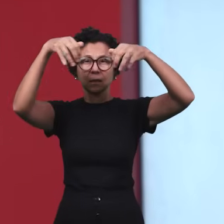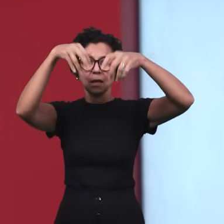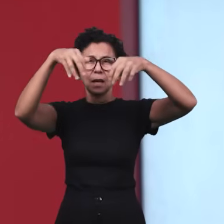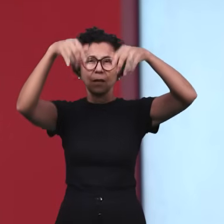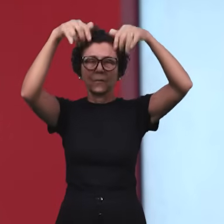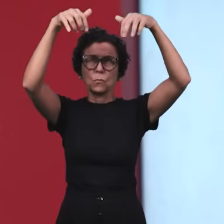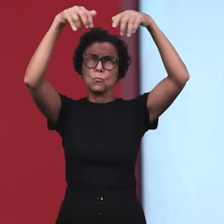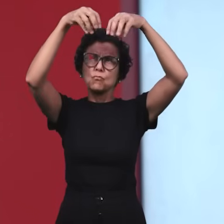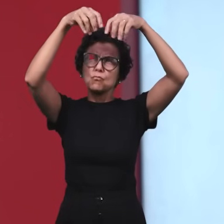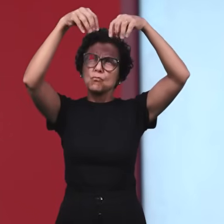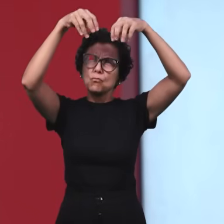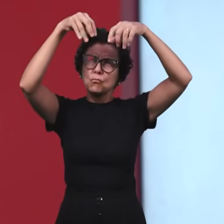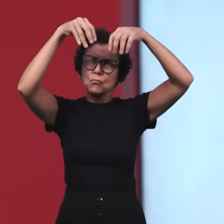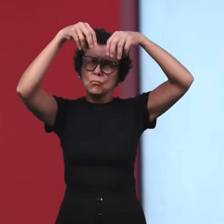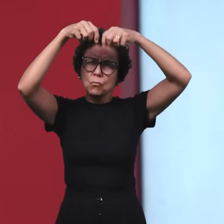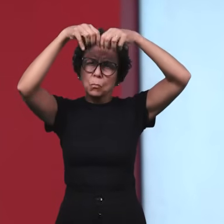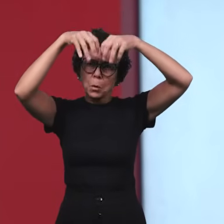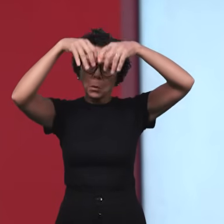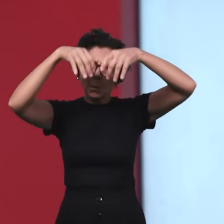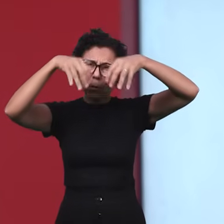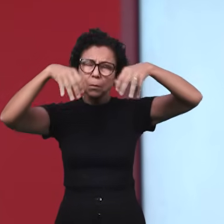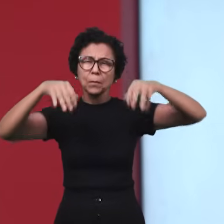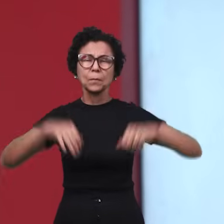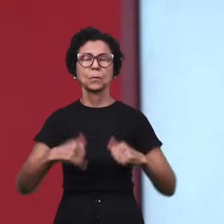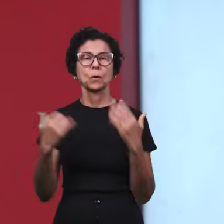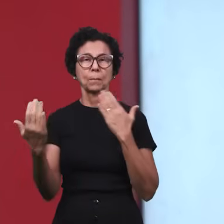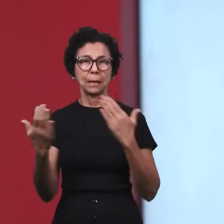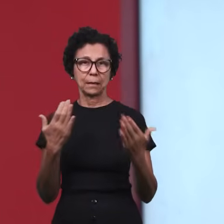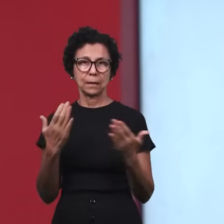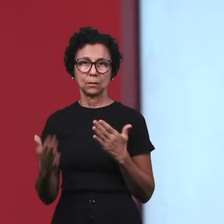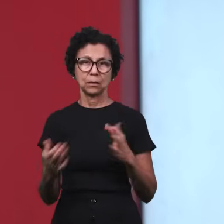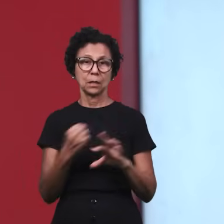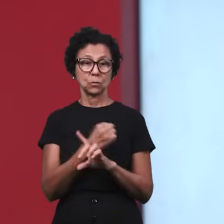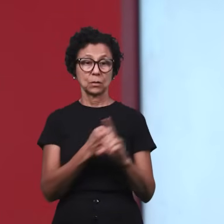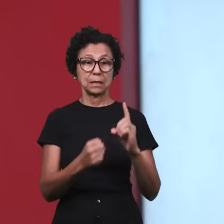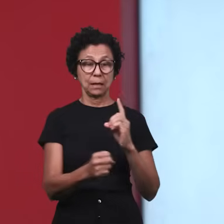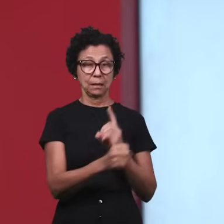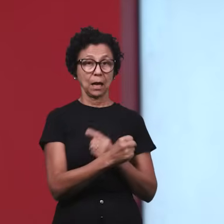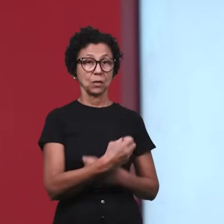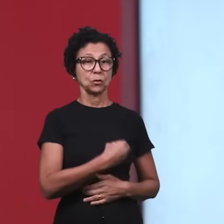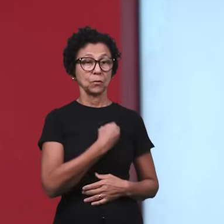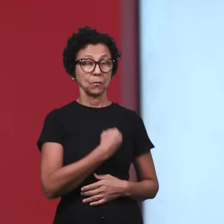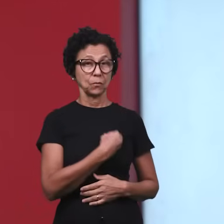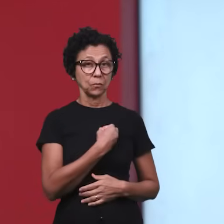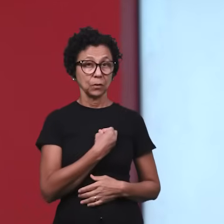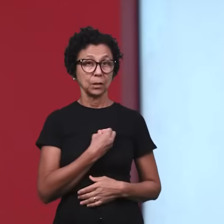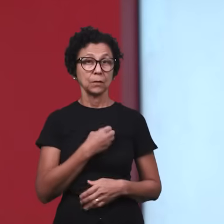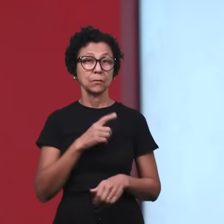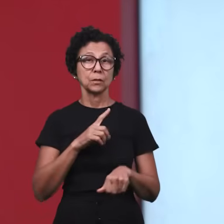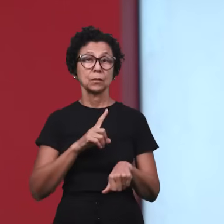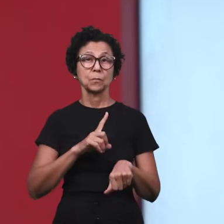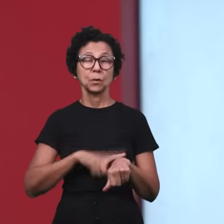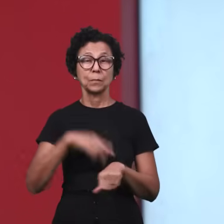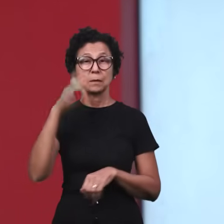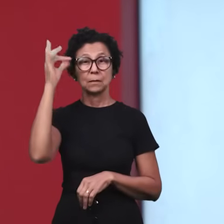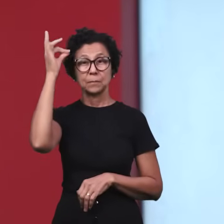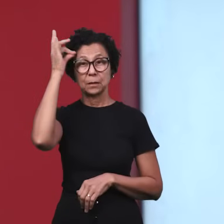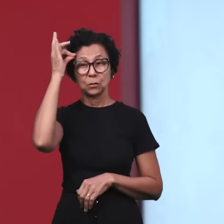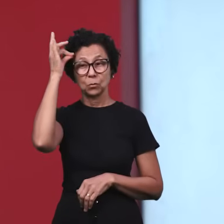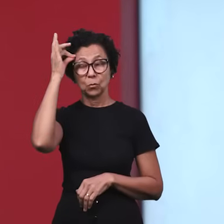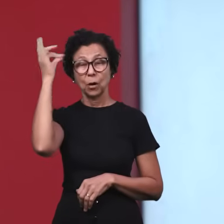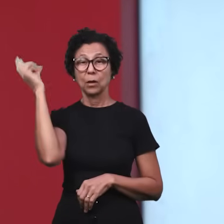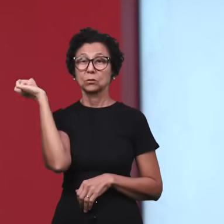também. Hoje o mundo vive um inverno espiritual, né? Nós percebemos a multiplicação do